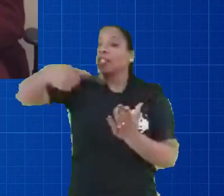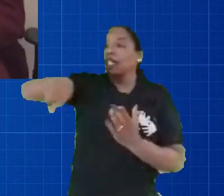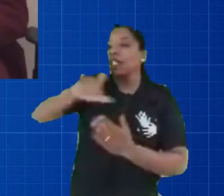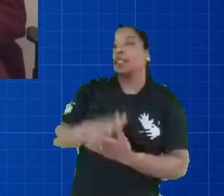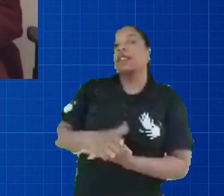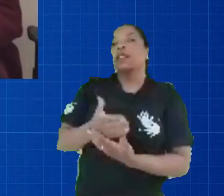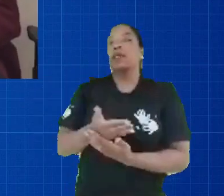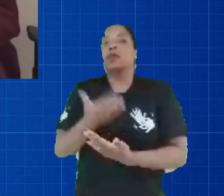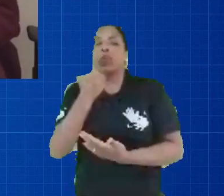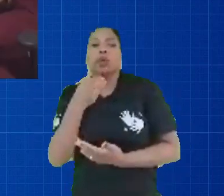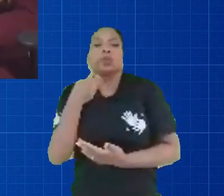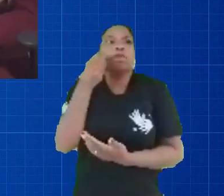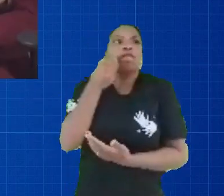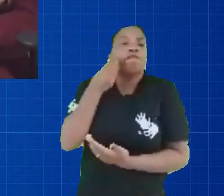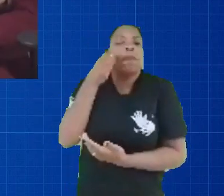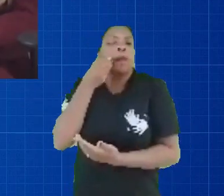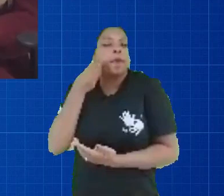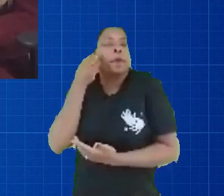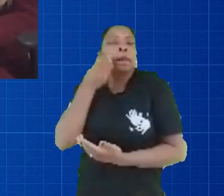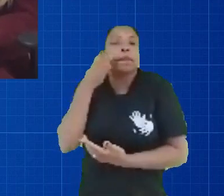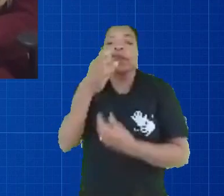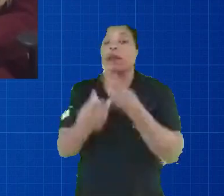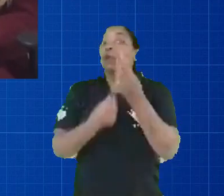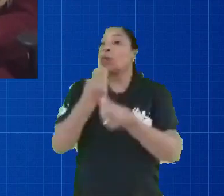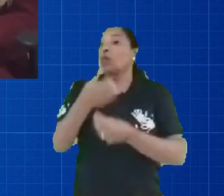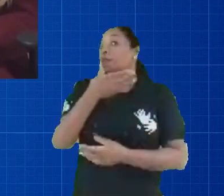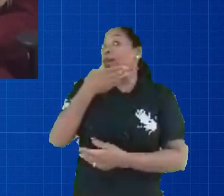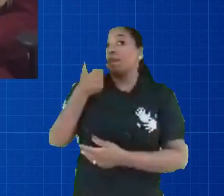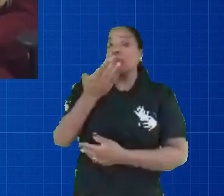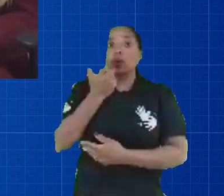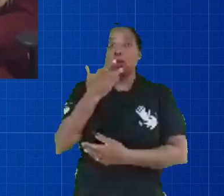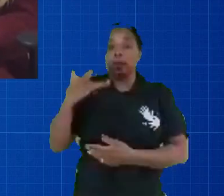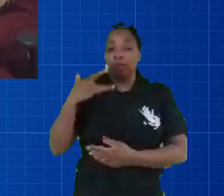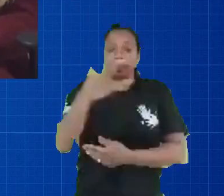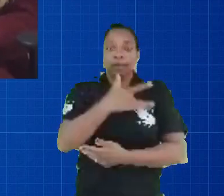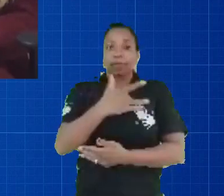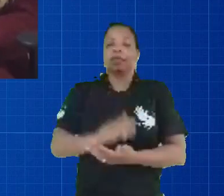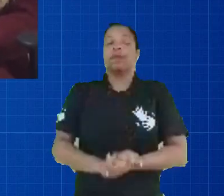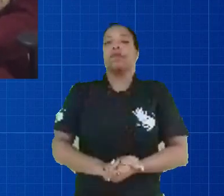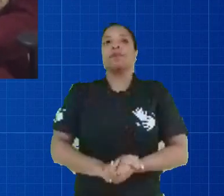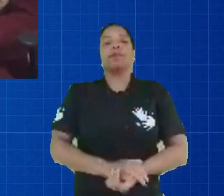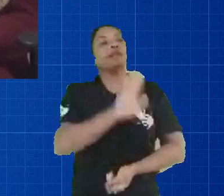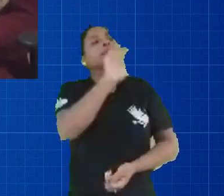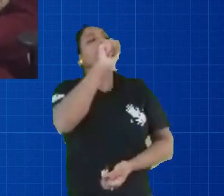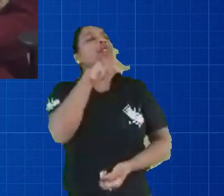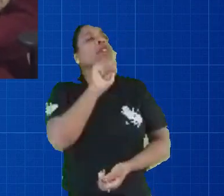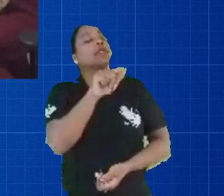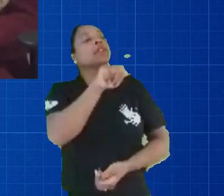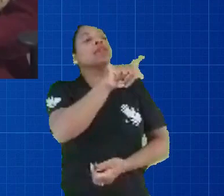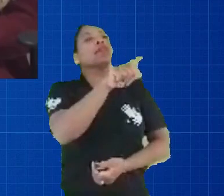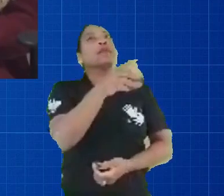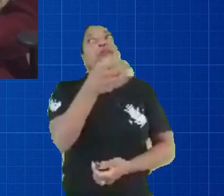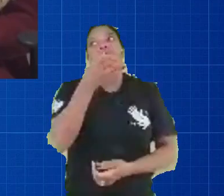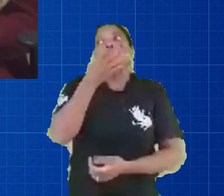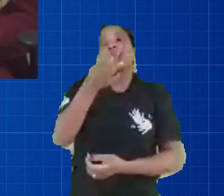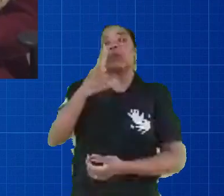conhecem determinados tipos de... Ana, você comentou, né, que é disponibilizado alguns materiais que vão para as unidades via